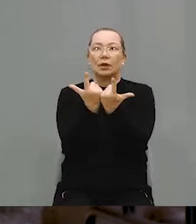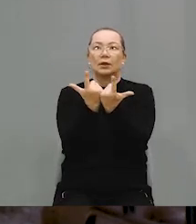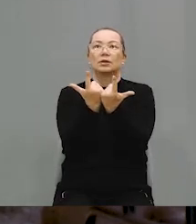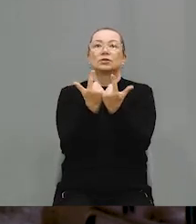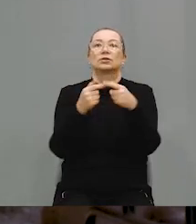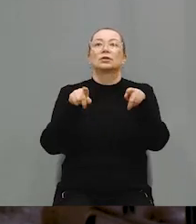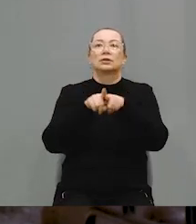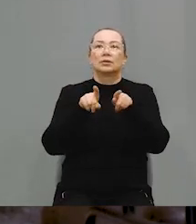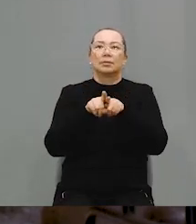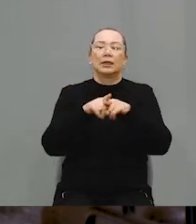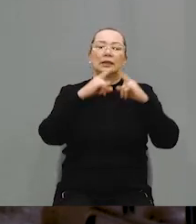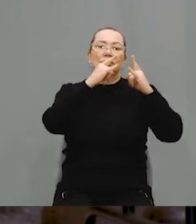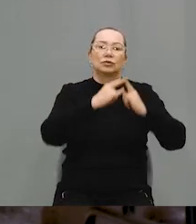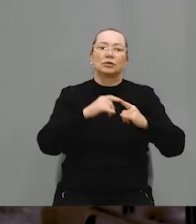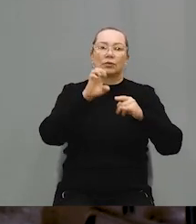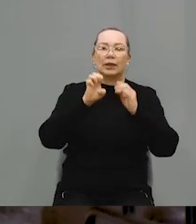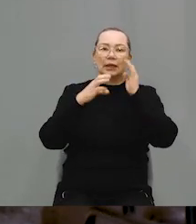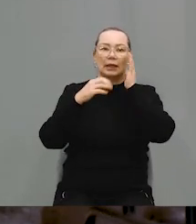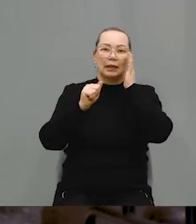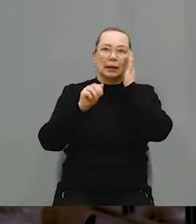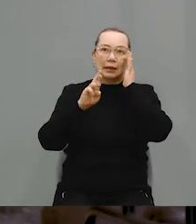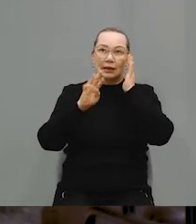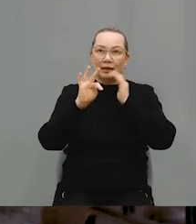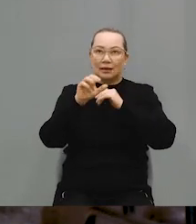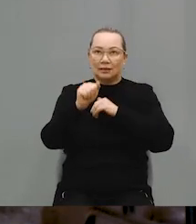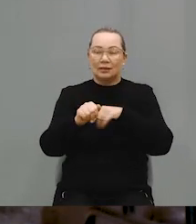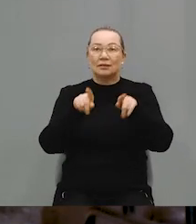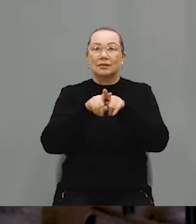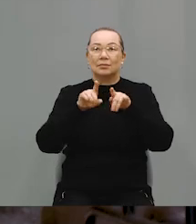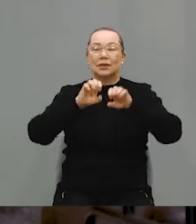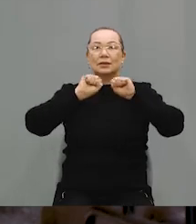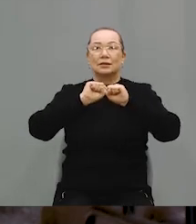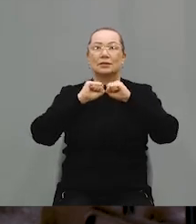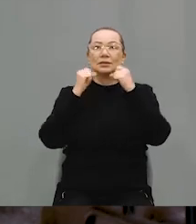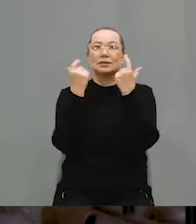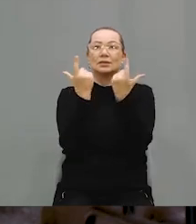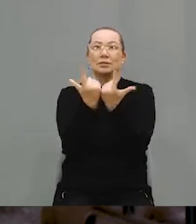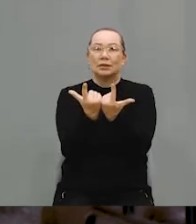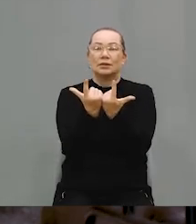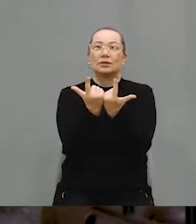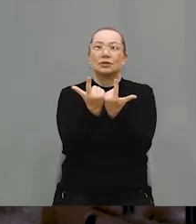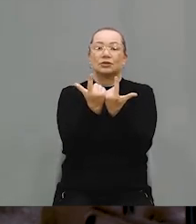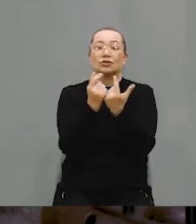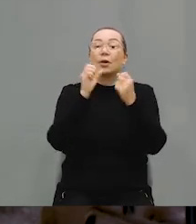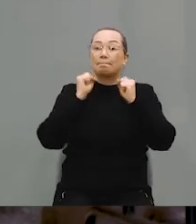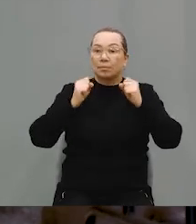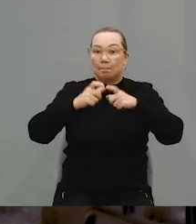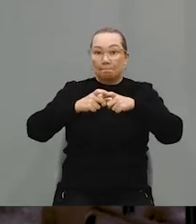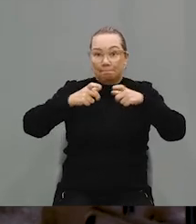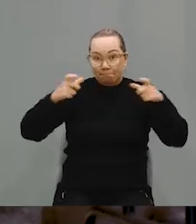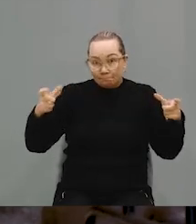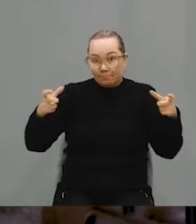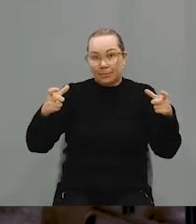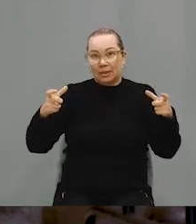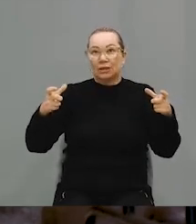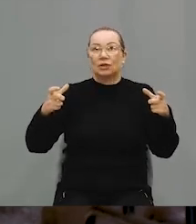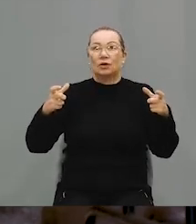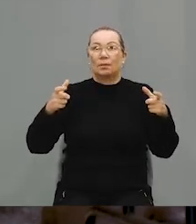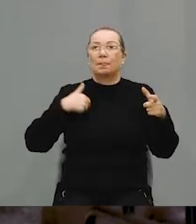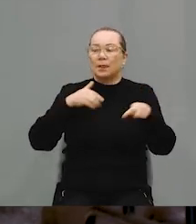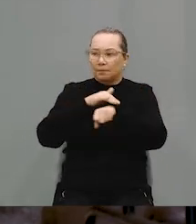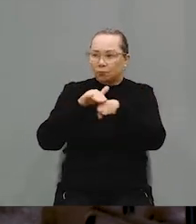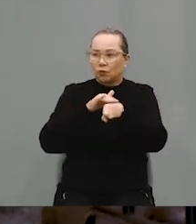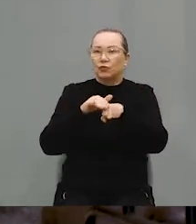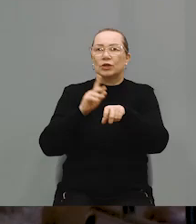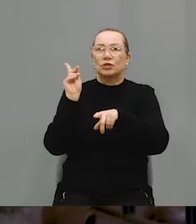na Fundação E-Carta, e lá na Assembleia Legislativa o espaço é muito maior, né? Então, inclusive, eu conversei